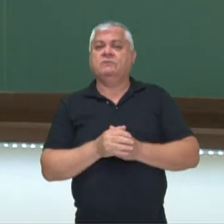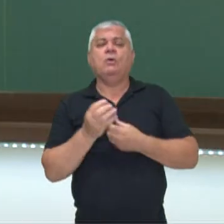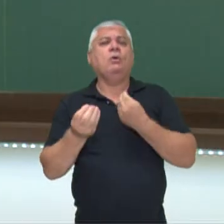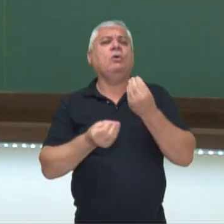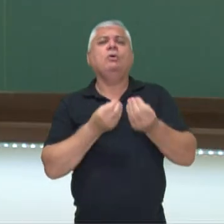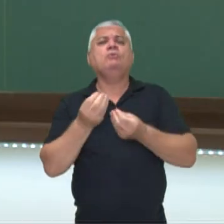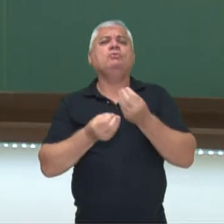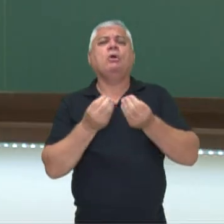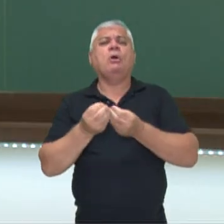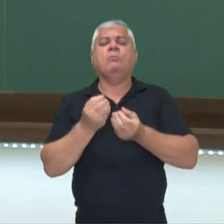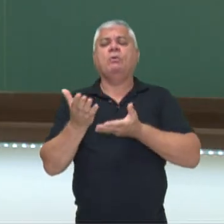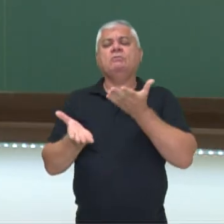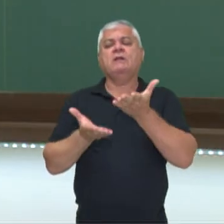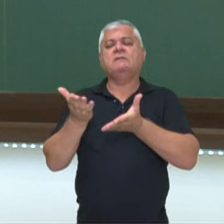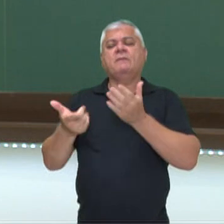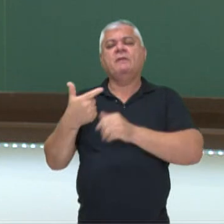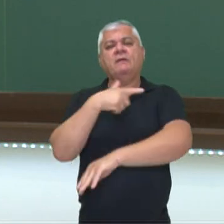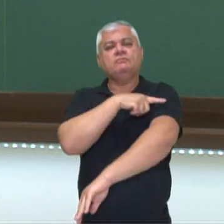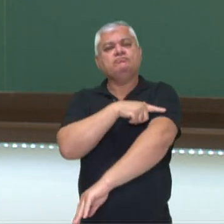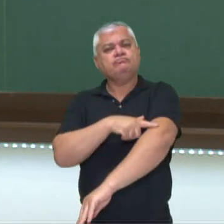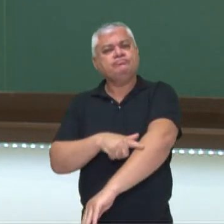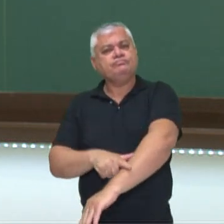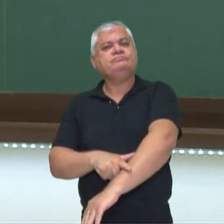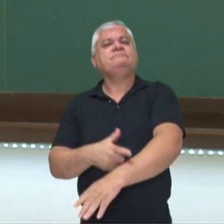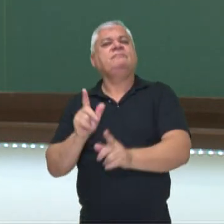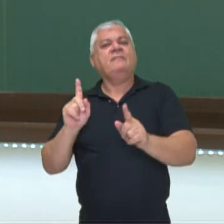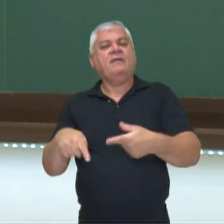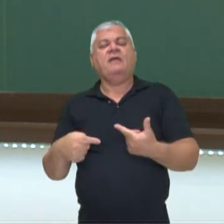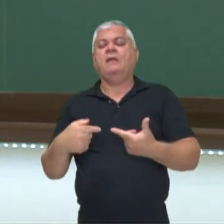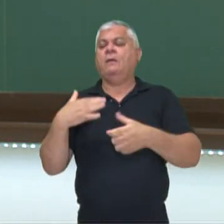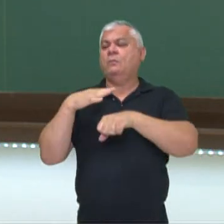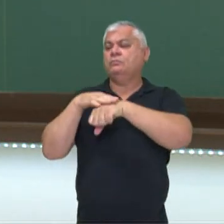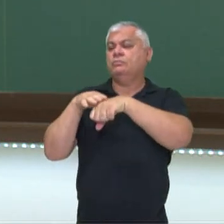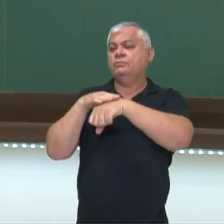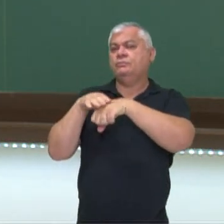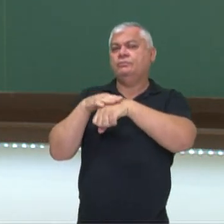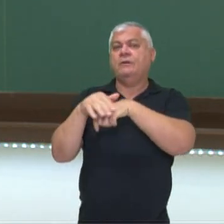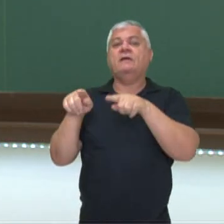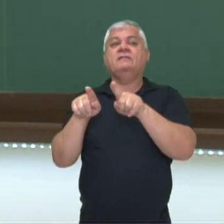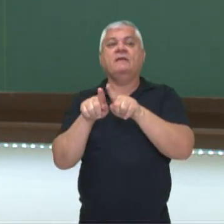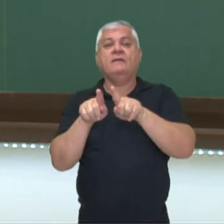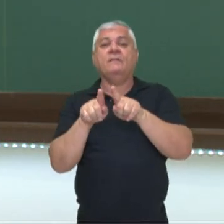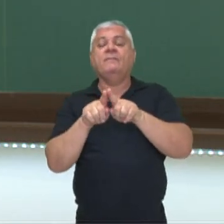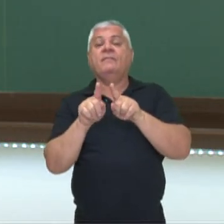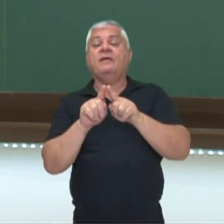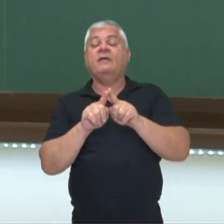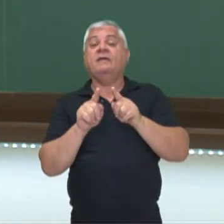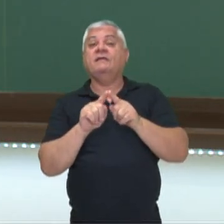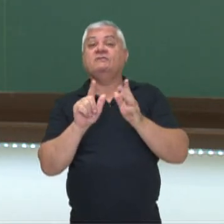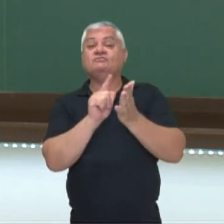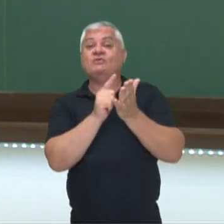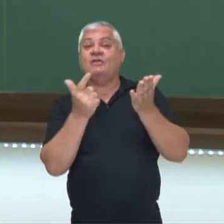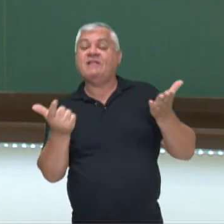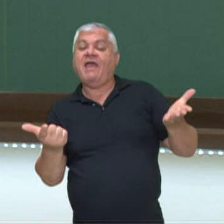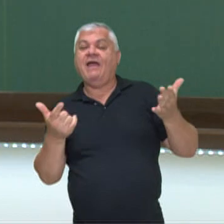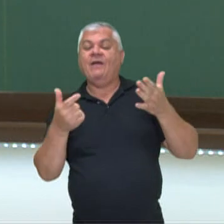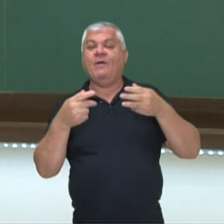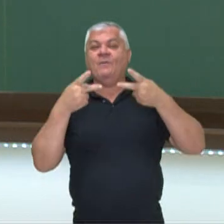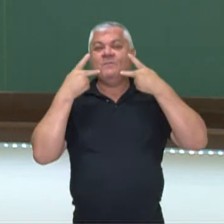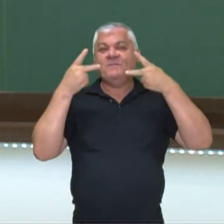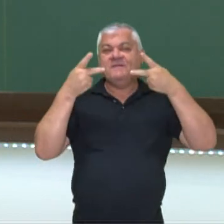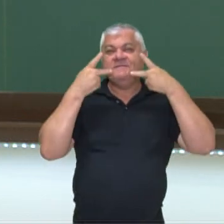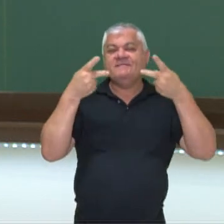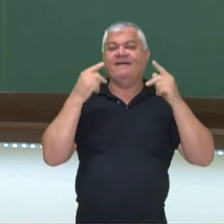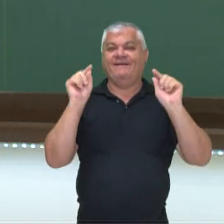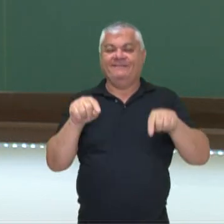formas de tratamento, utilizando o diálogo e anúncio de publicidade. E qual que é o objetivo dessa